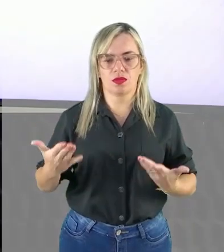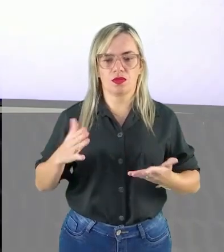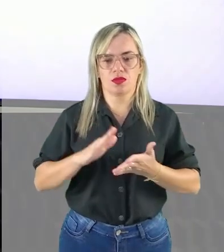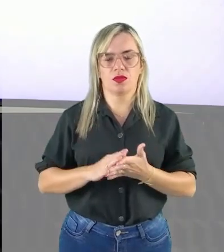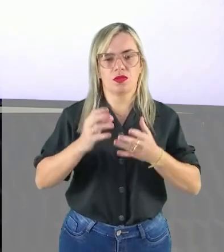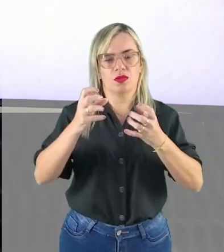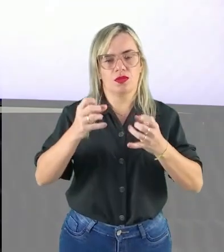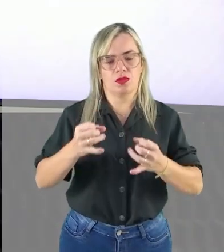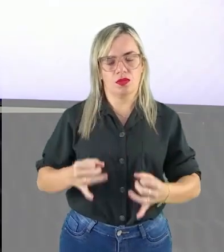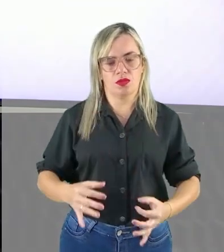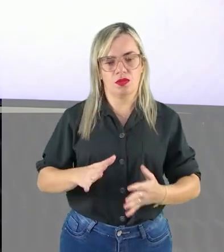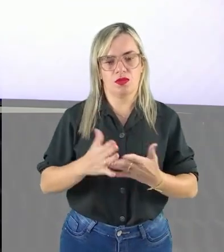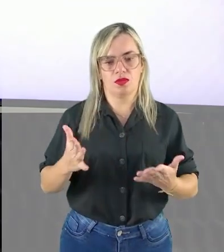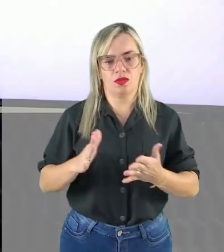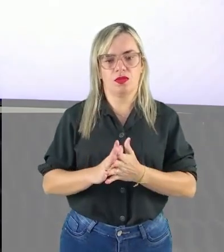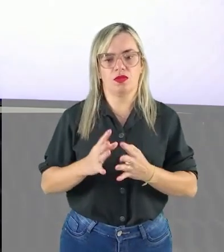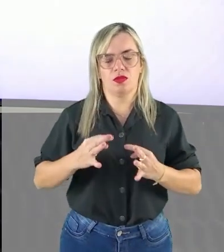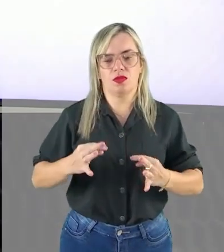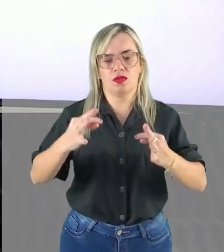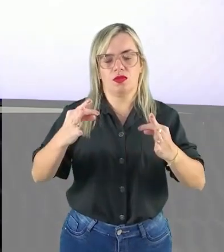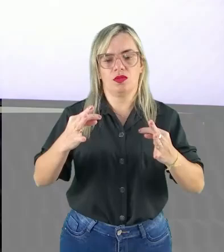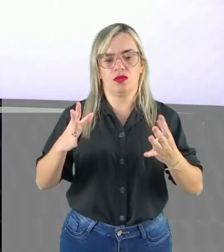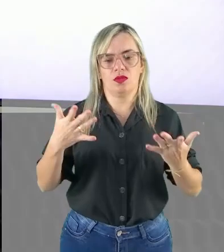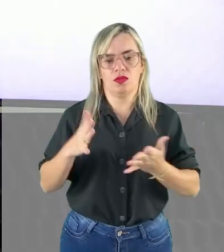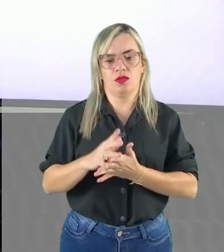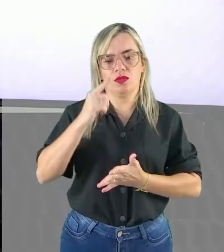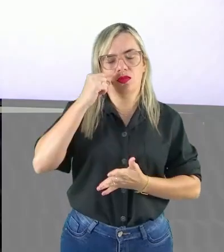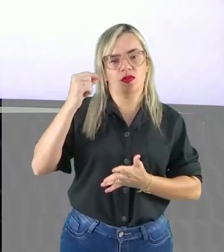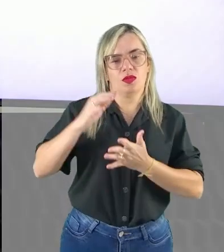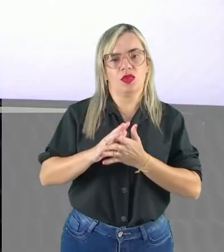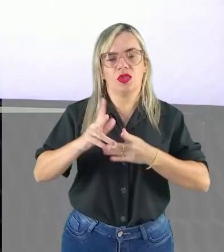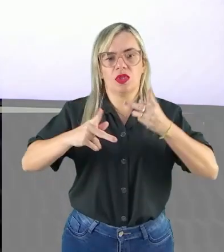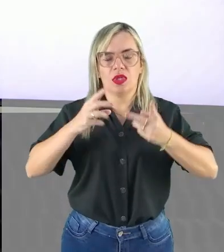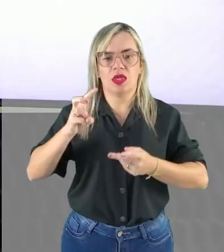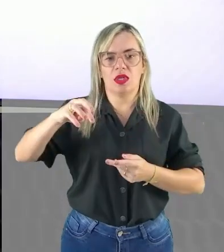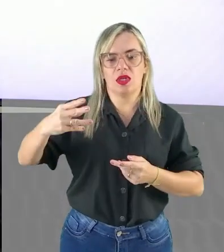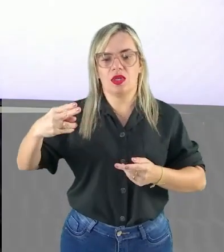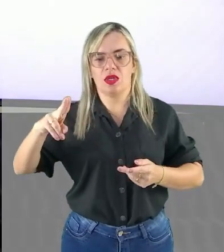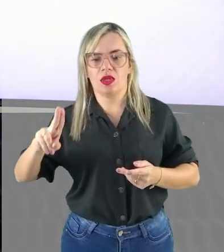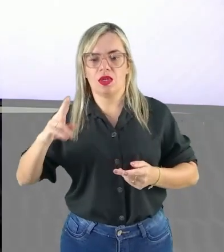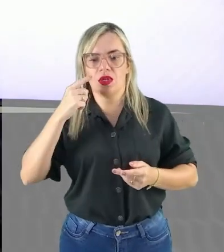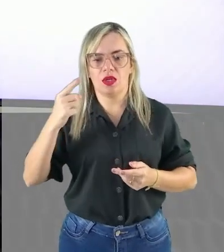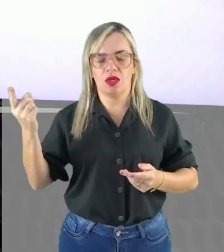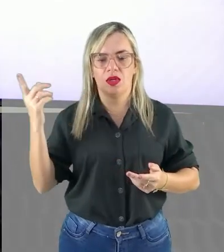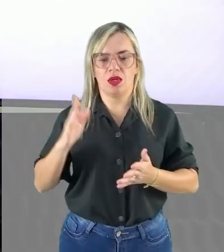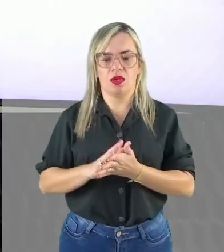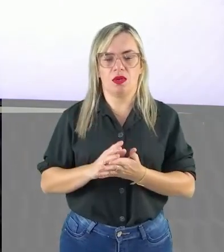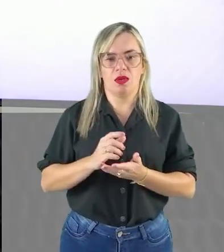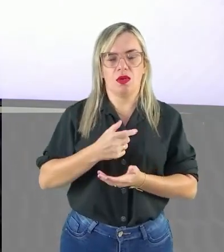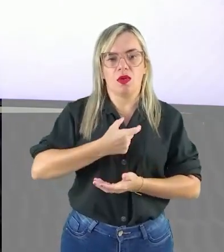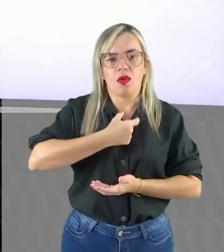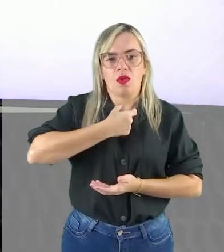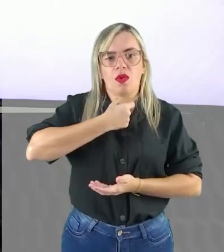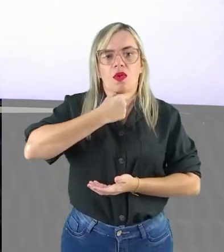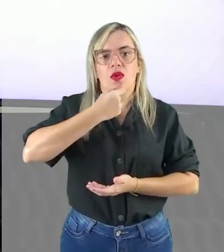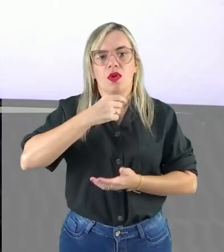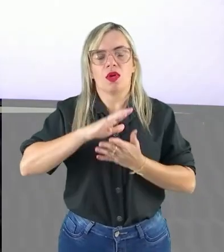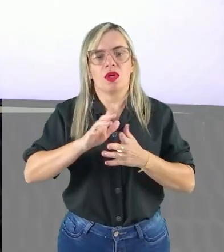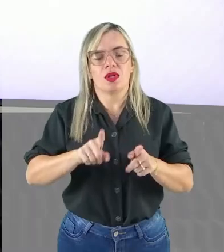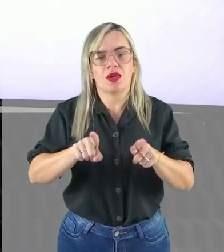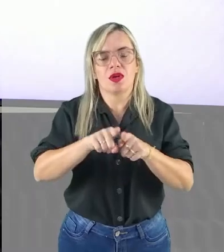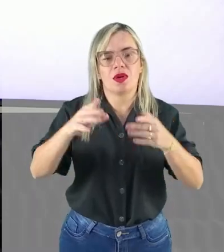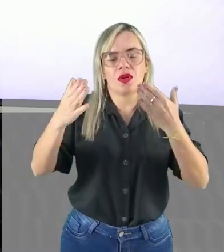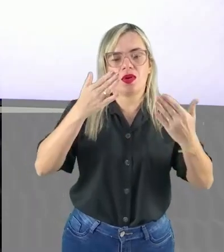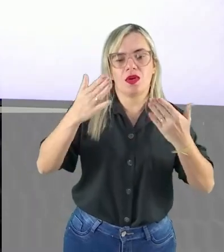trata aí de um robozinho, né, que maula, ou seja, que mia, ronroneia e se estremece com os de verdade, né? Ou seja,